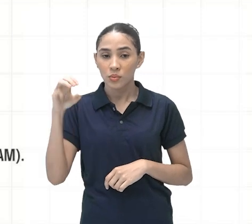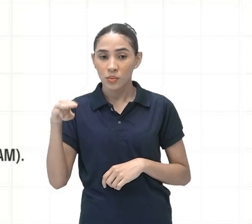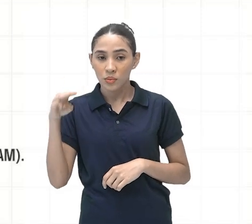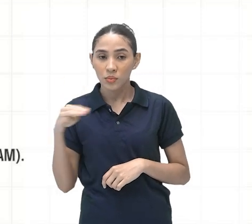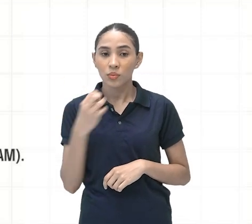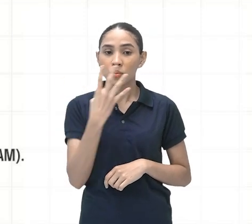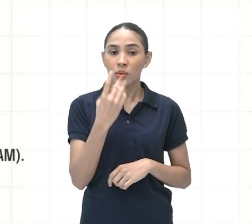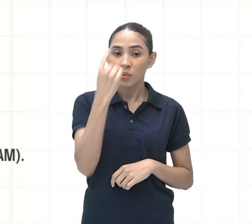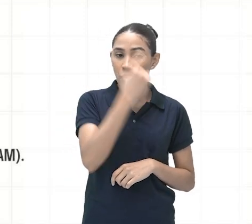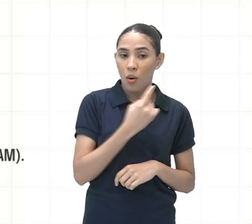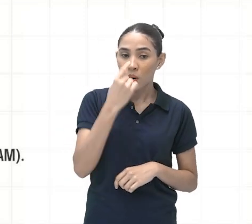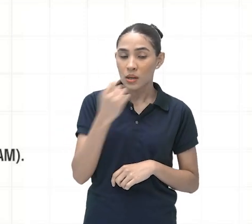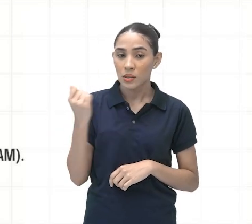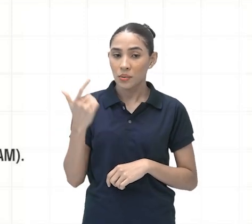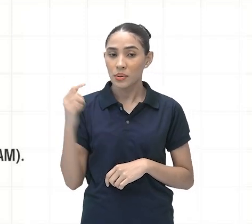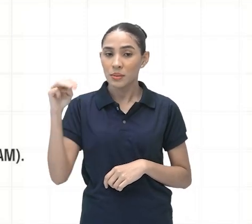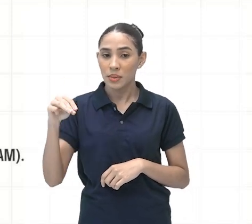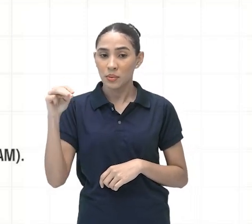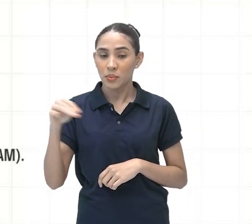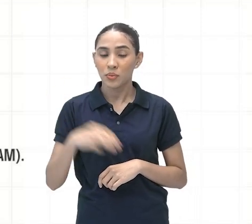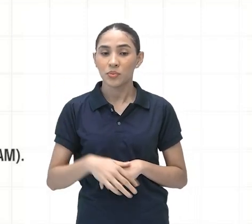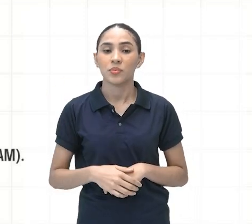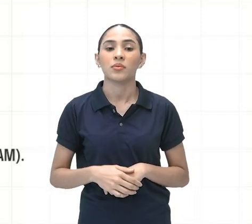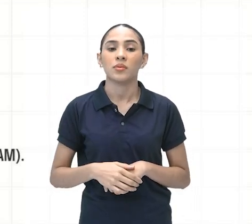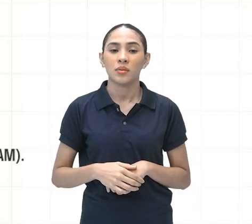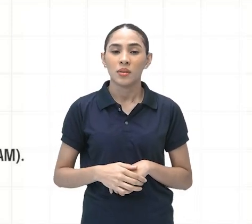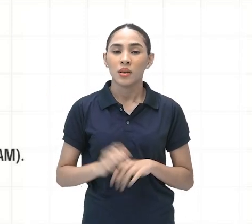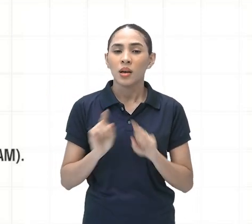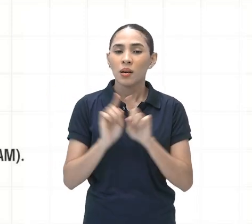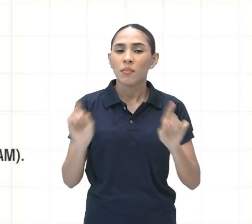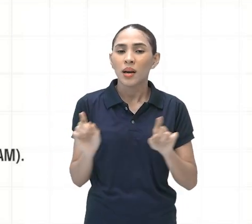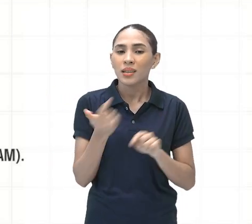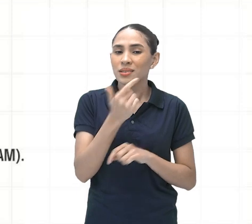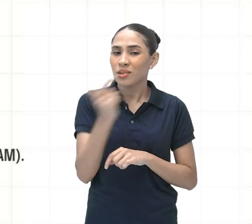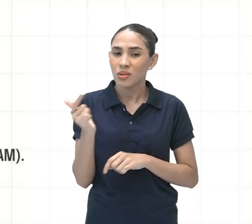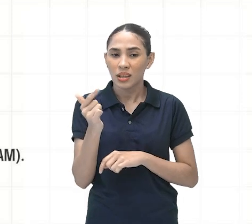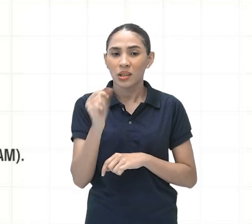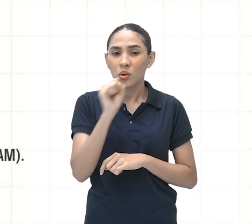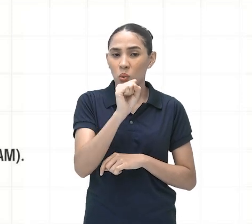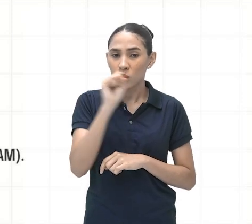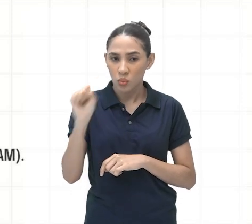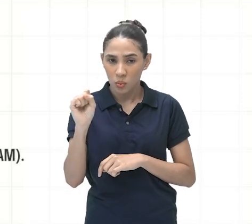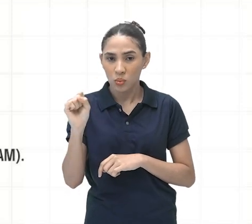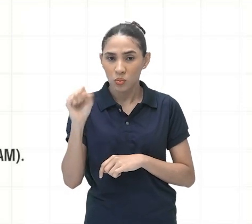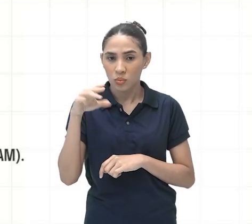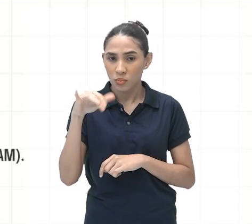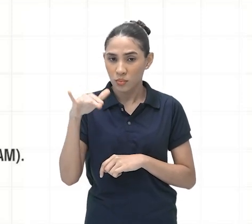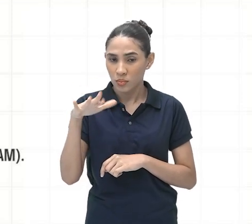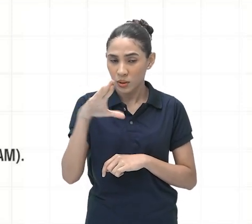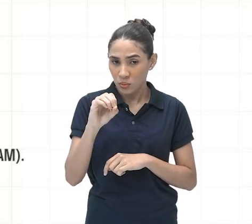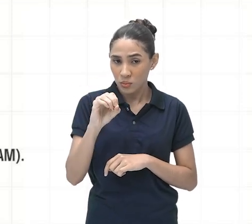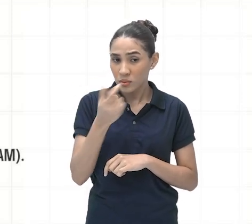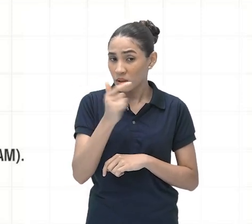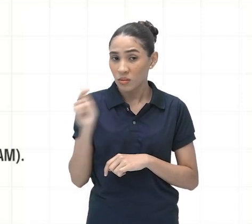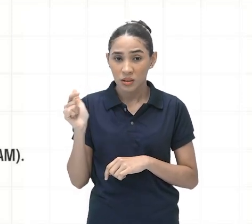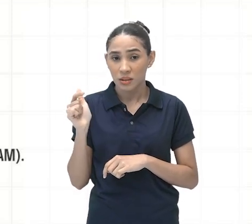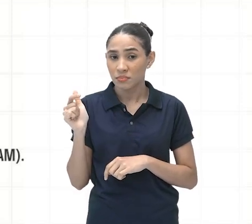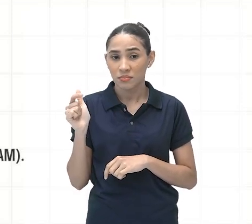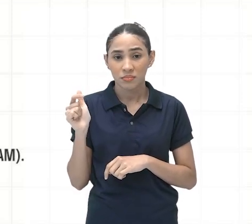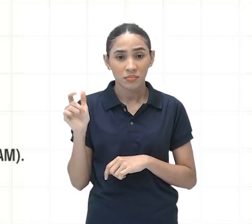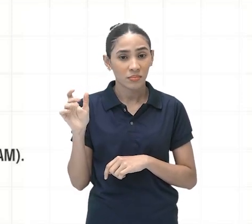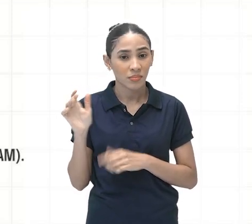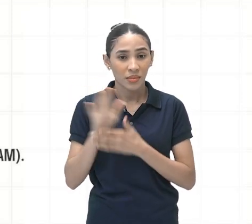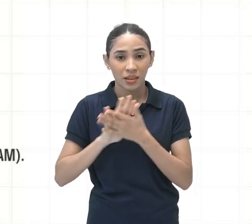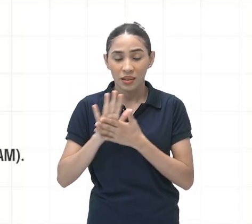horas e 28 e 12 minutos. Só que não existe 88 minutos. Tudo bem? Não existe